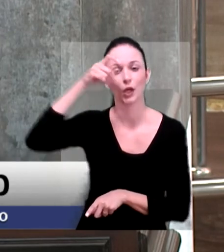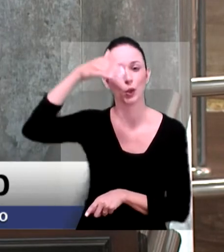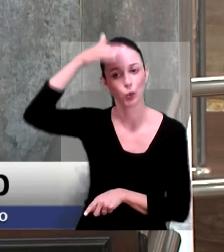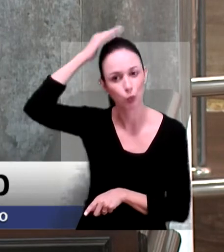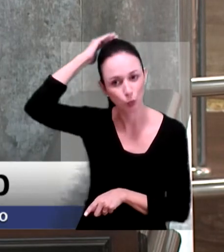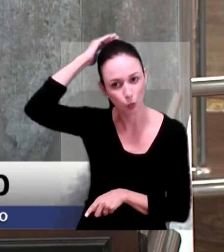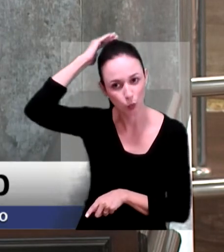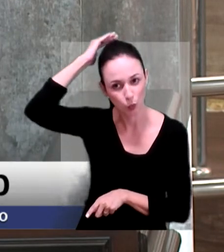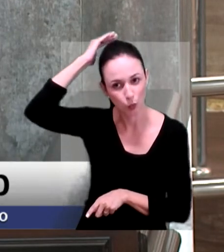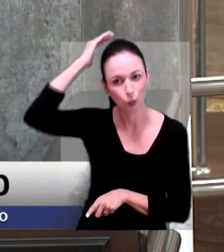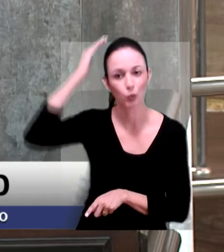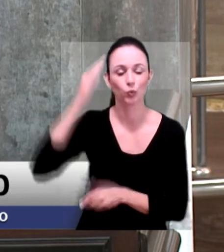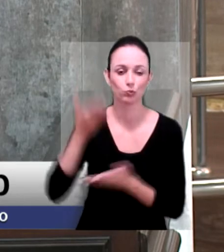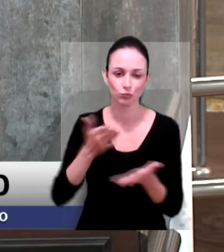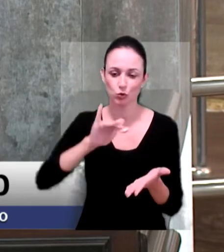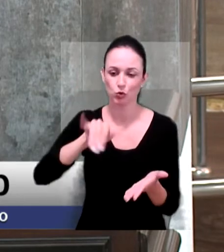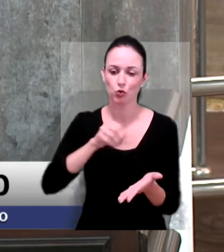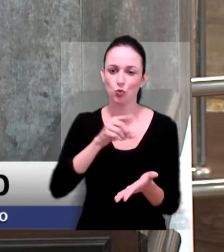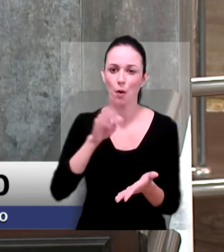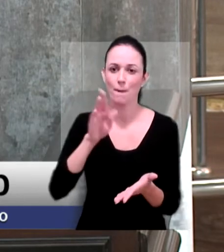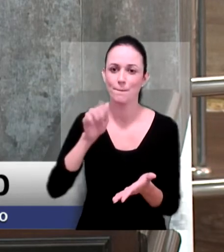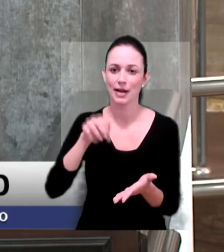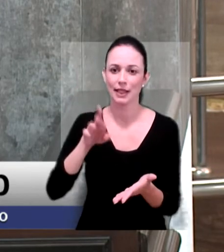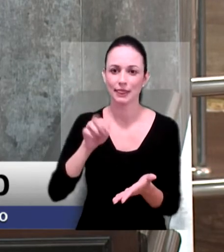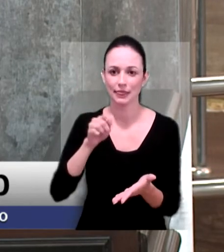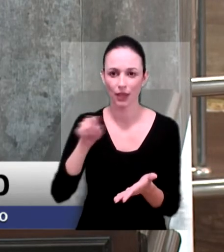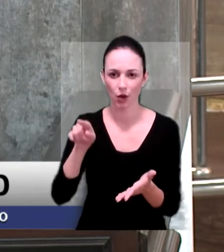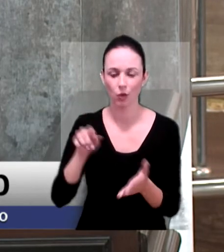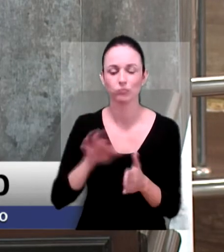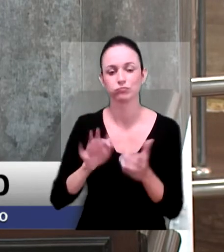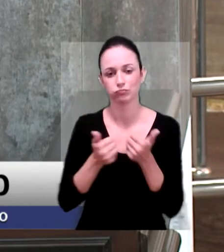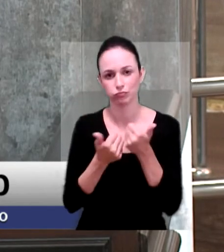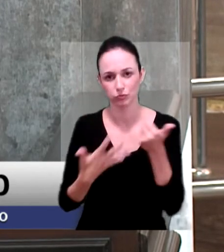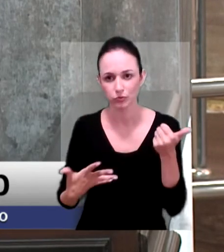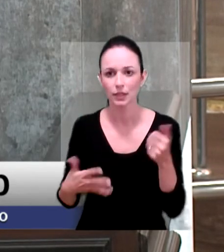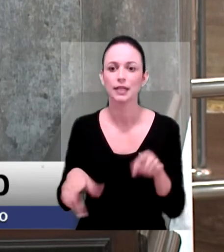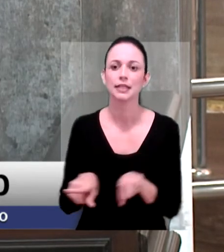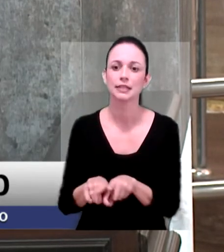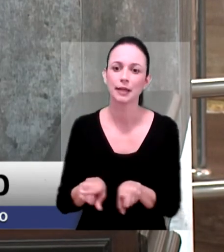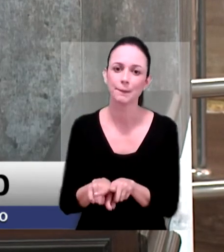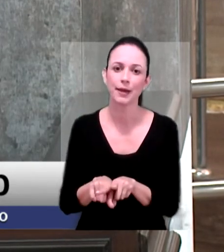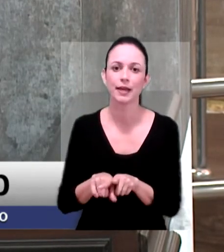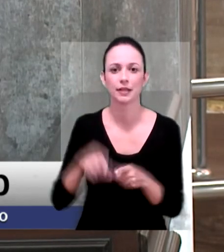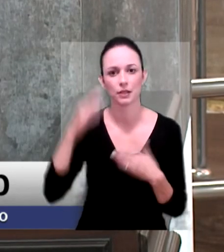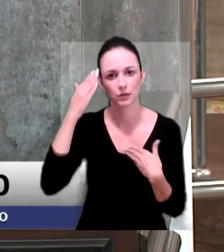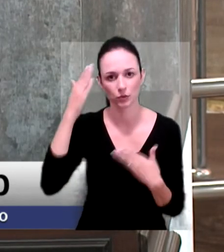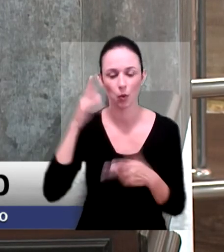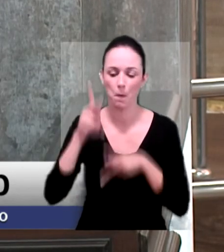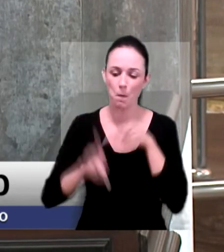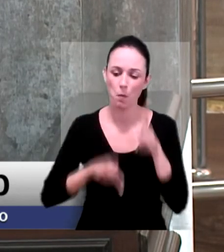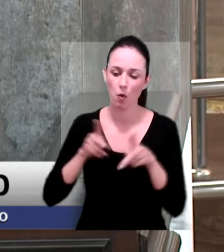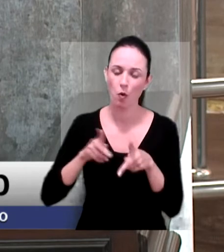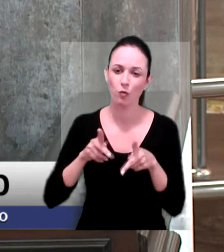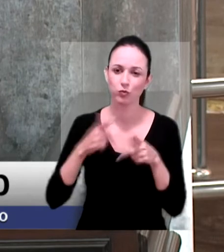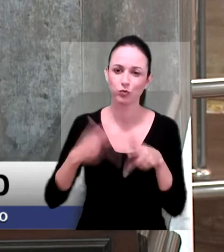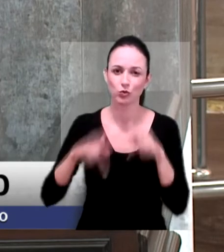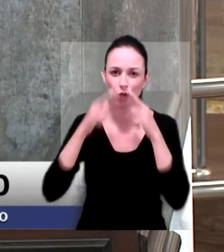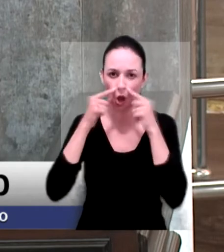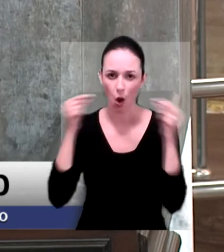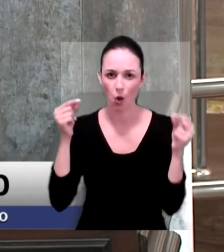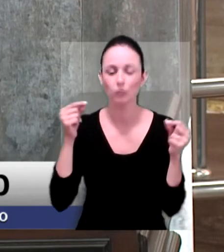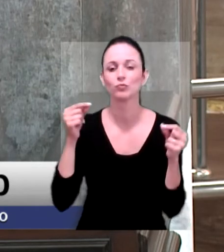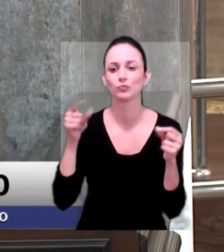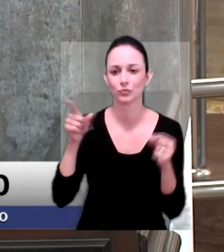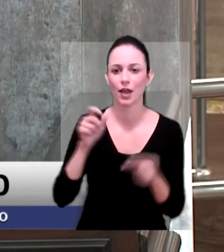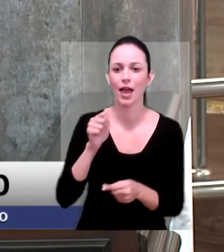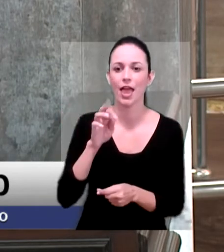Brandão, a toda a mesa diretora, e agradecendo também a todo o povo jauense, ao povo da Airosa, ao povo da região